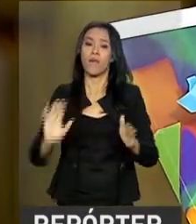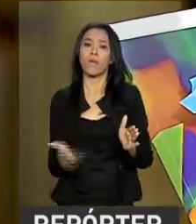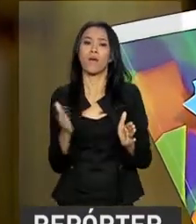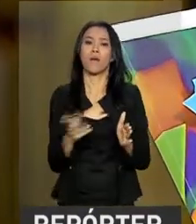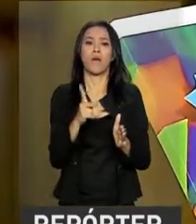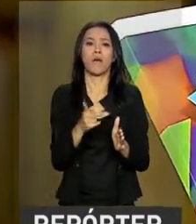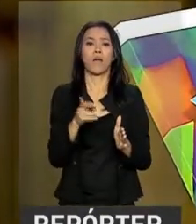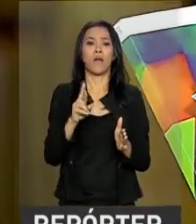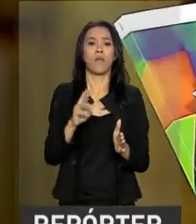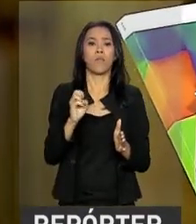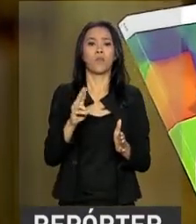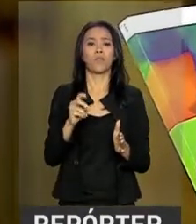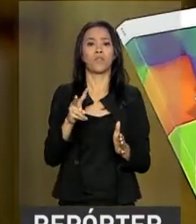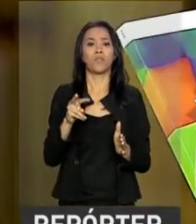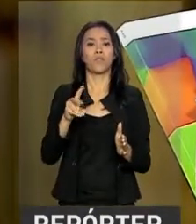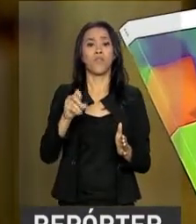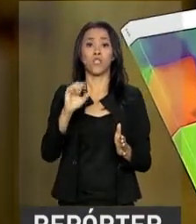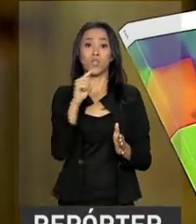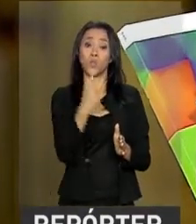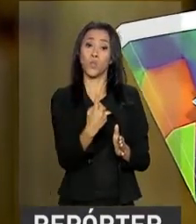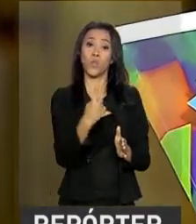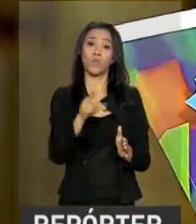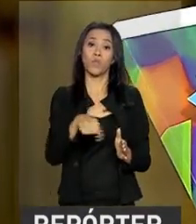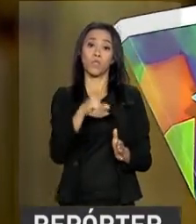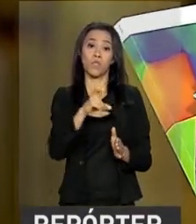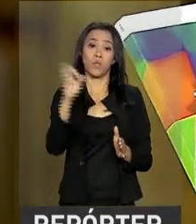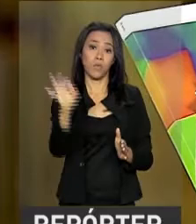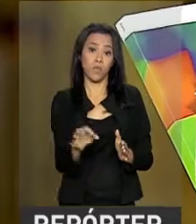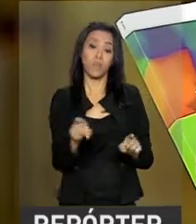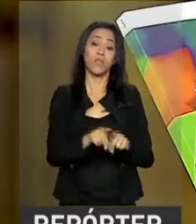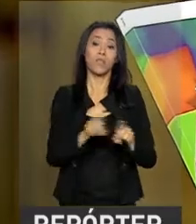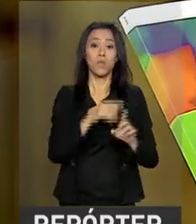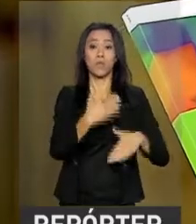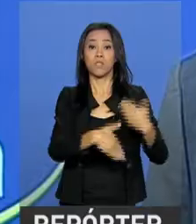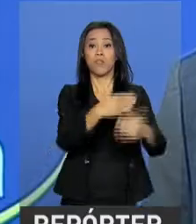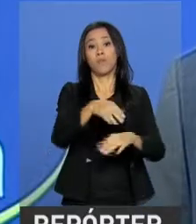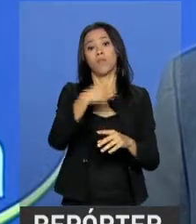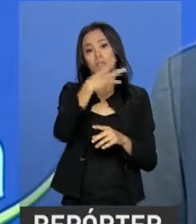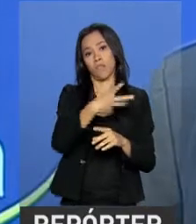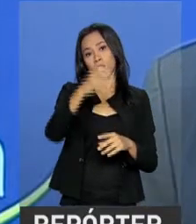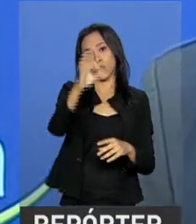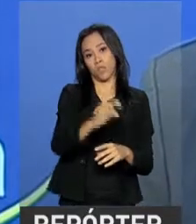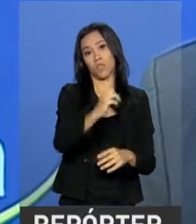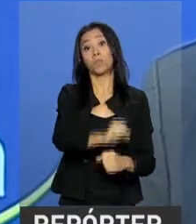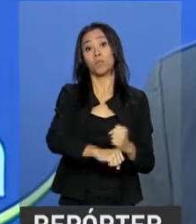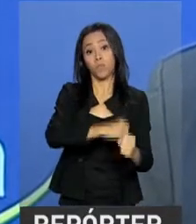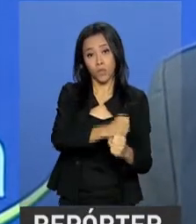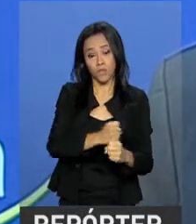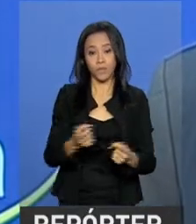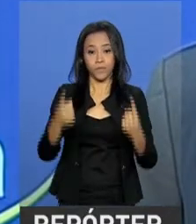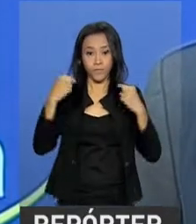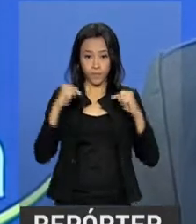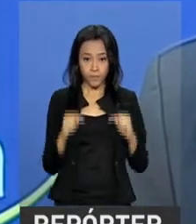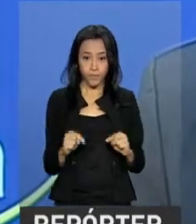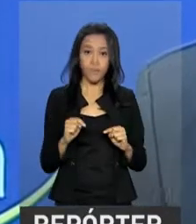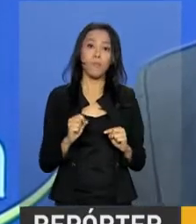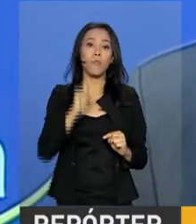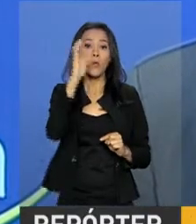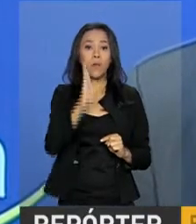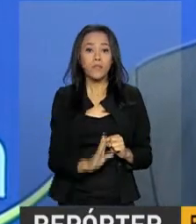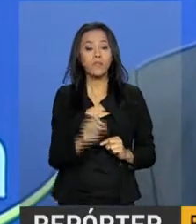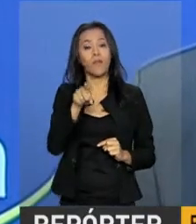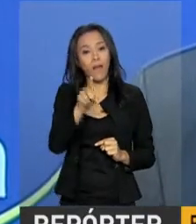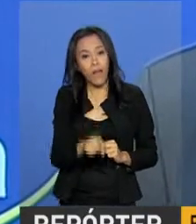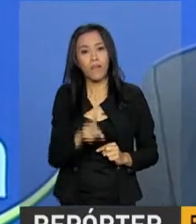e meio por cento e também da taxa de crescimento em 3 por cento ao ano o brasil hoje já vai ser um país que vai estabilizar